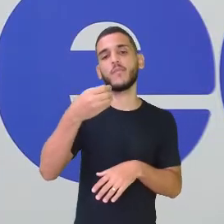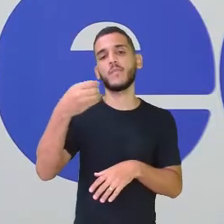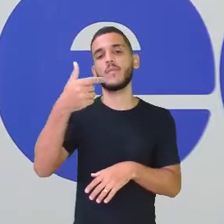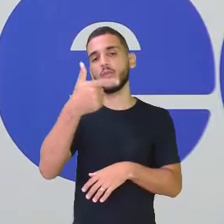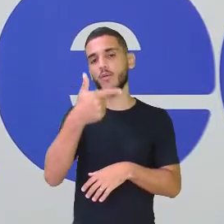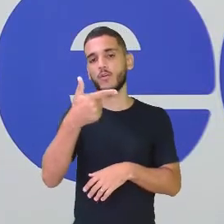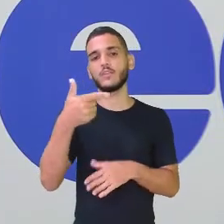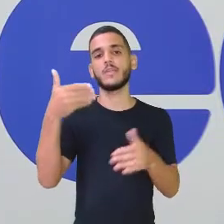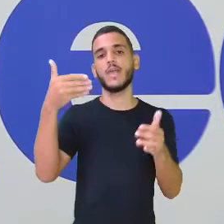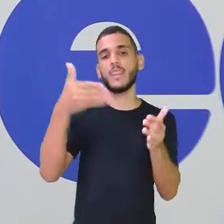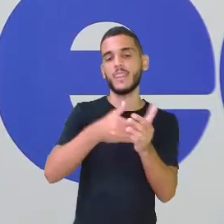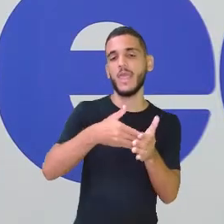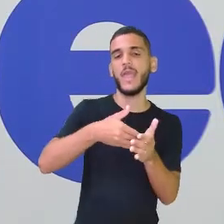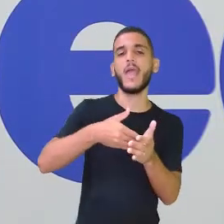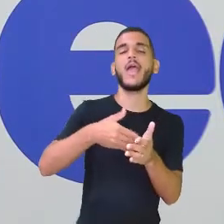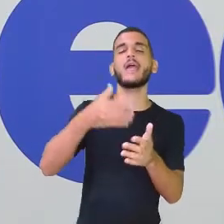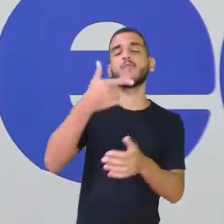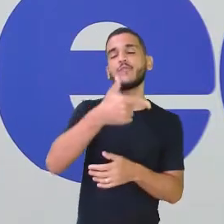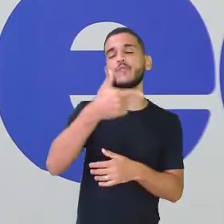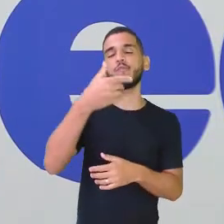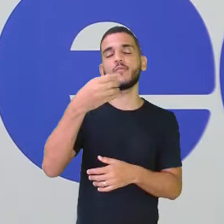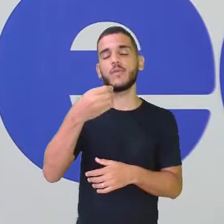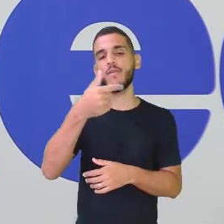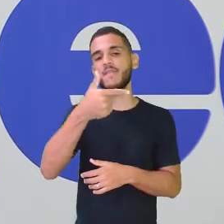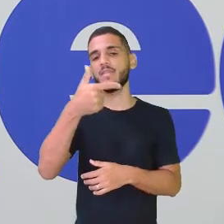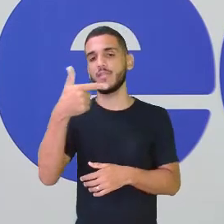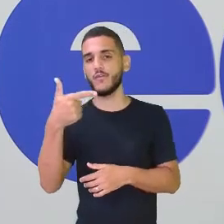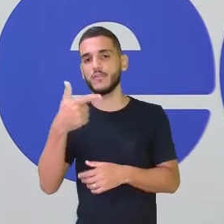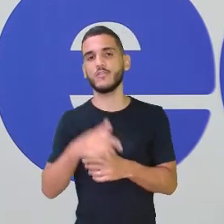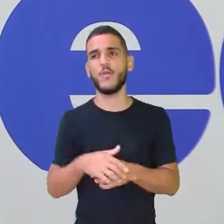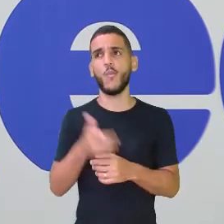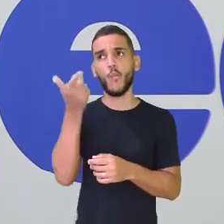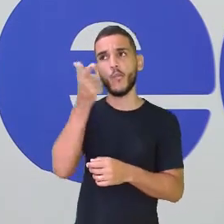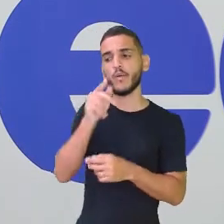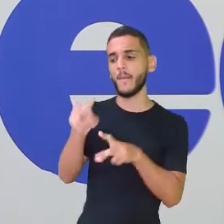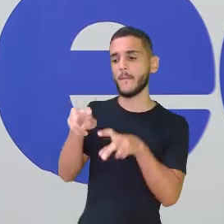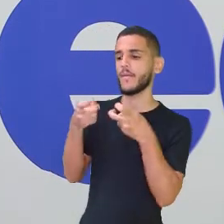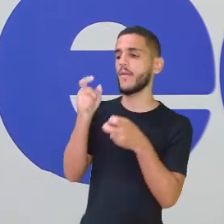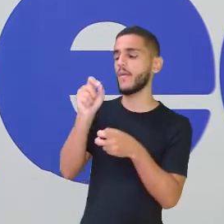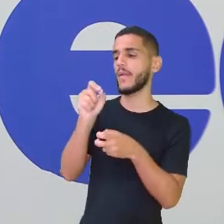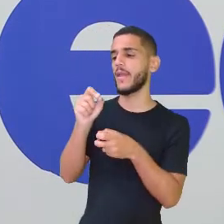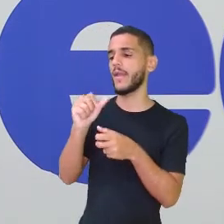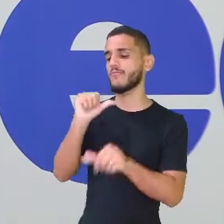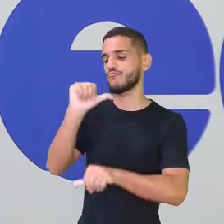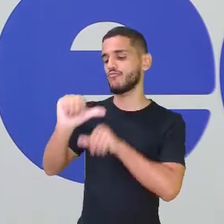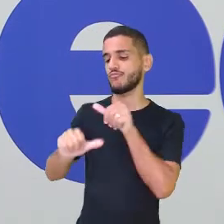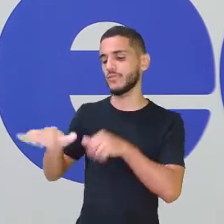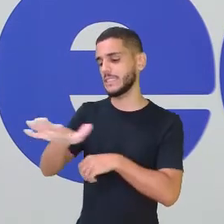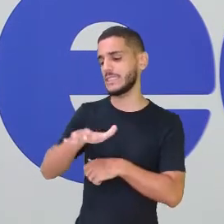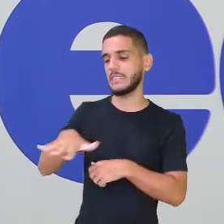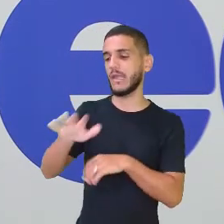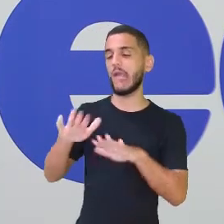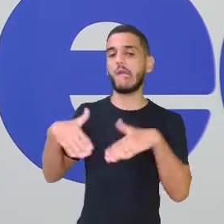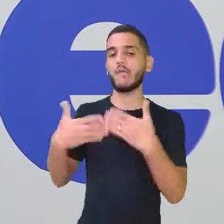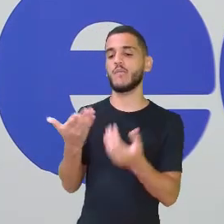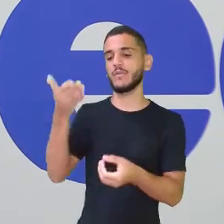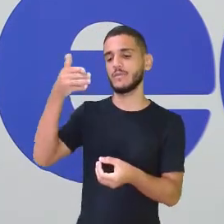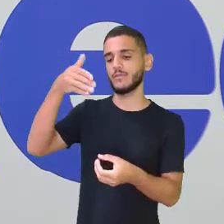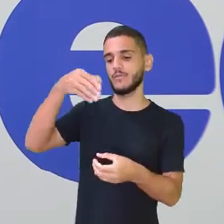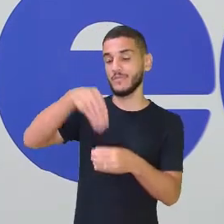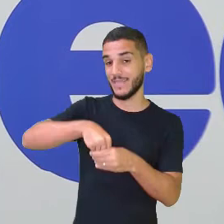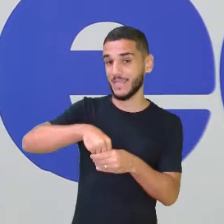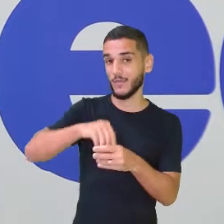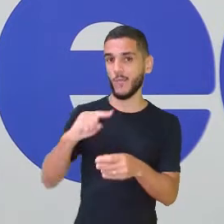já conseguiria identificar outras mudanças de paisagem. Quando a gente está inserido nela, a gente não percebe muito